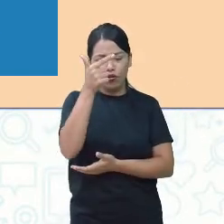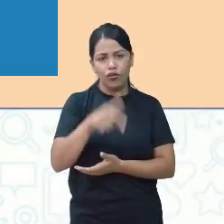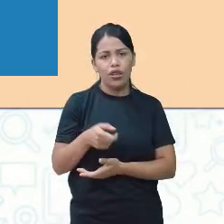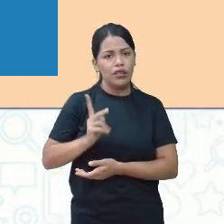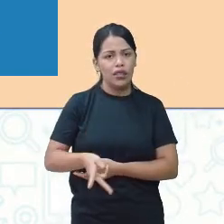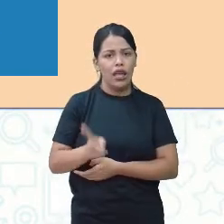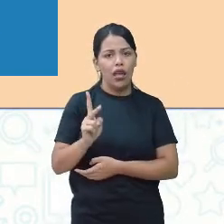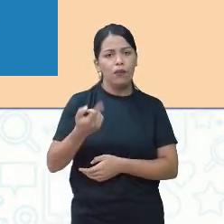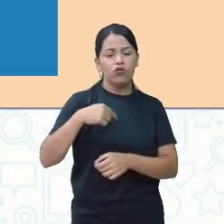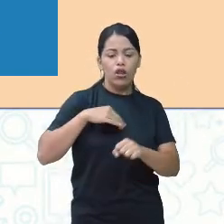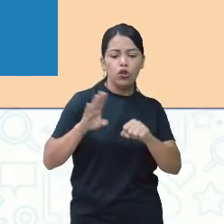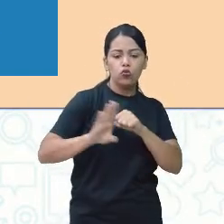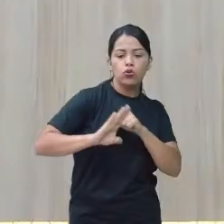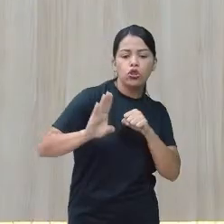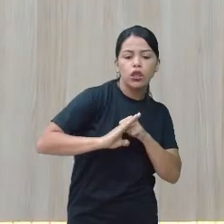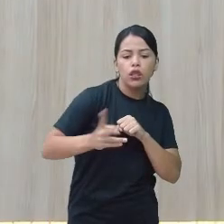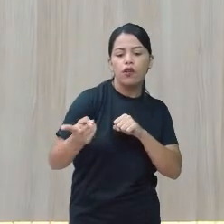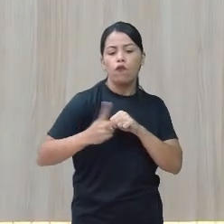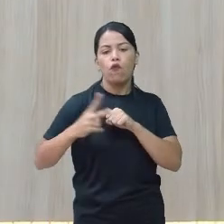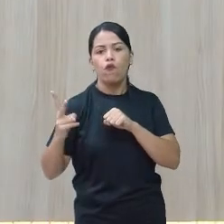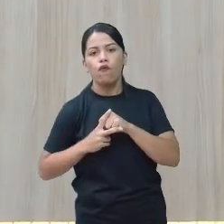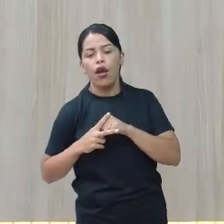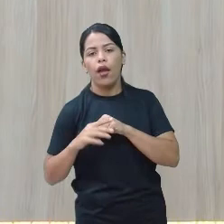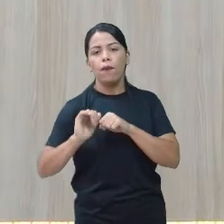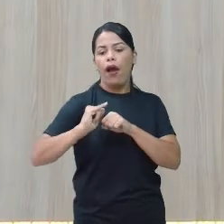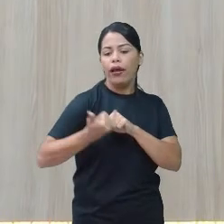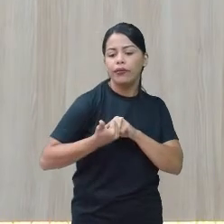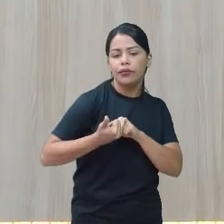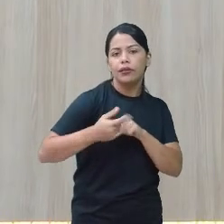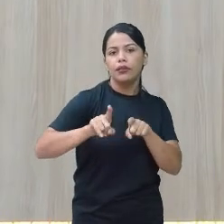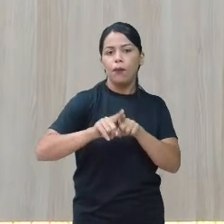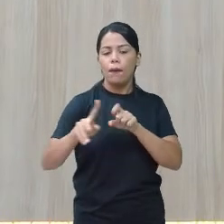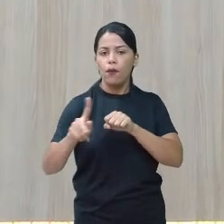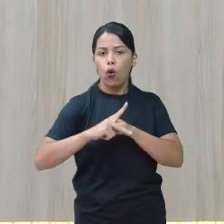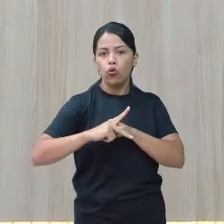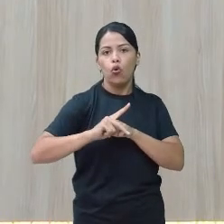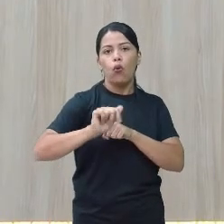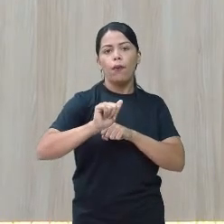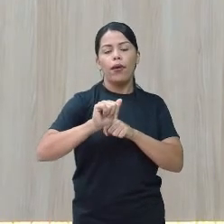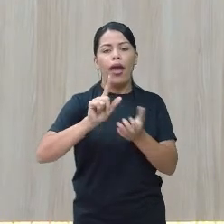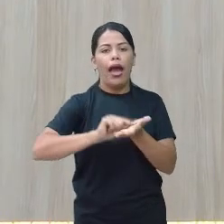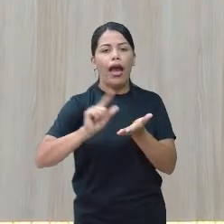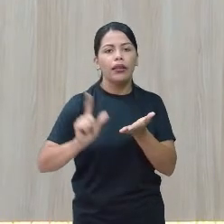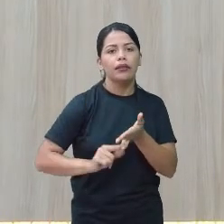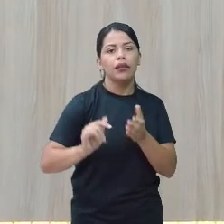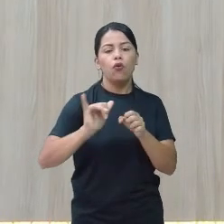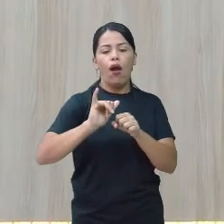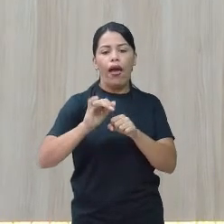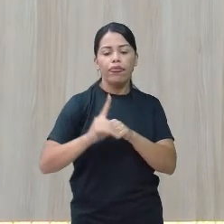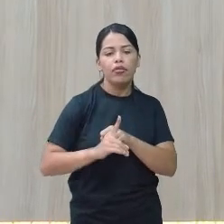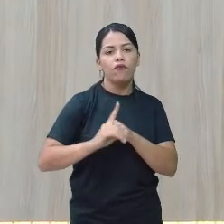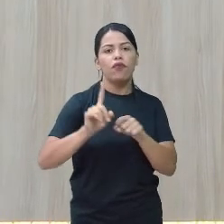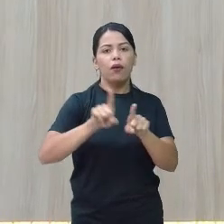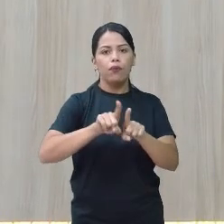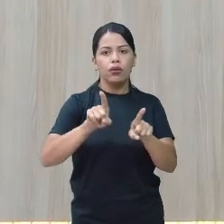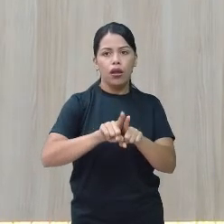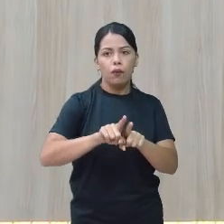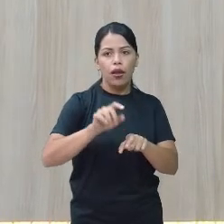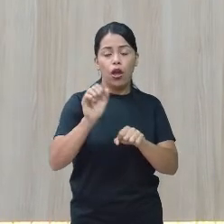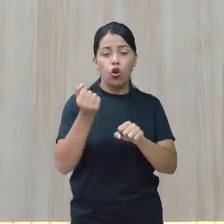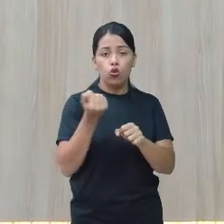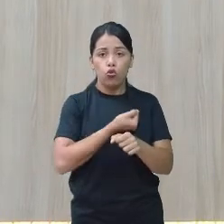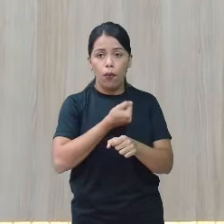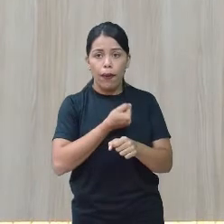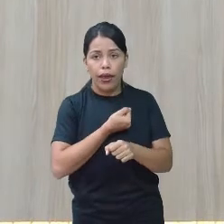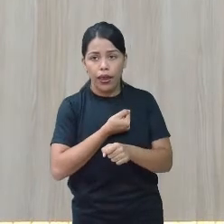gente tem os substantivos, o verbo, o adjetivo, o pronome, o artigo, o advérbio, o numeral, preposição, conjunção e